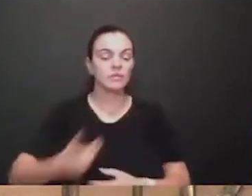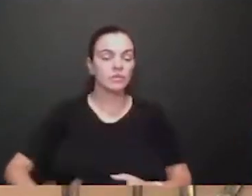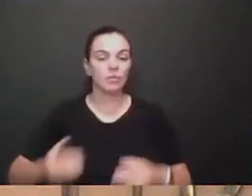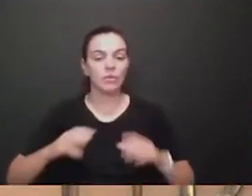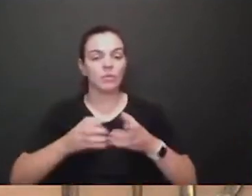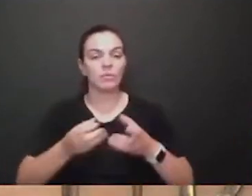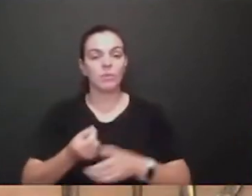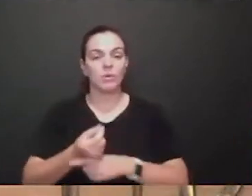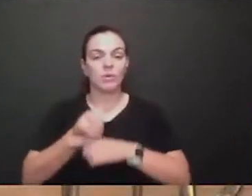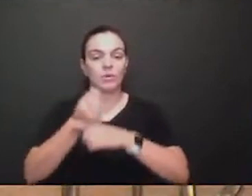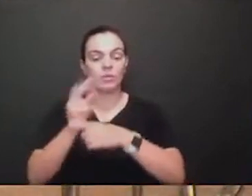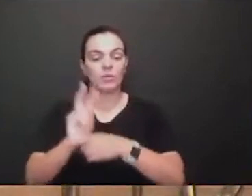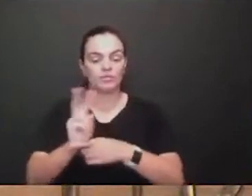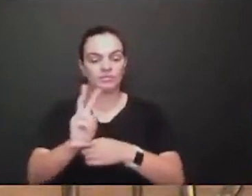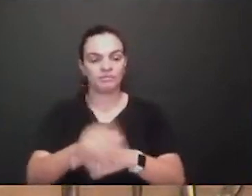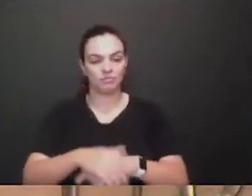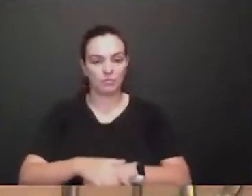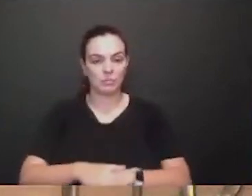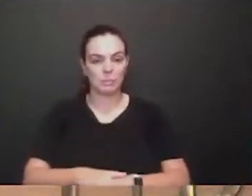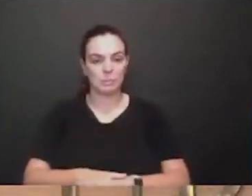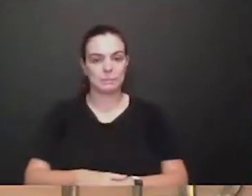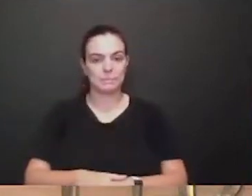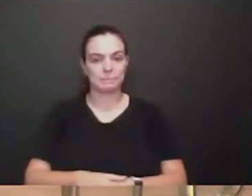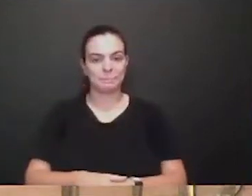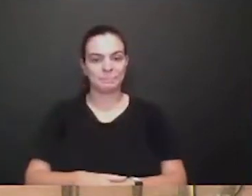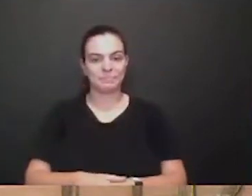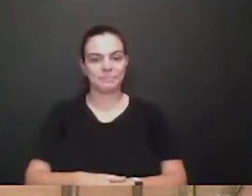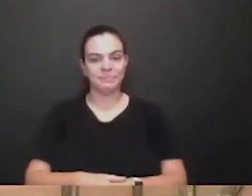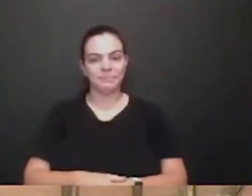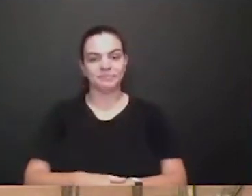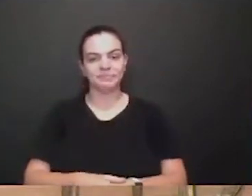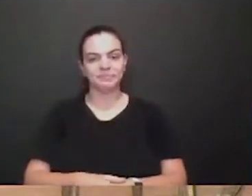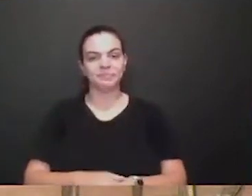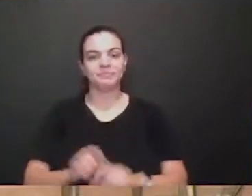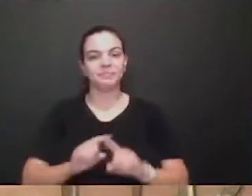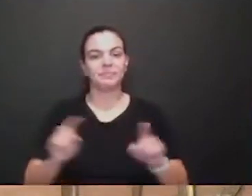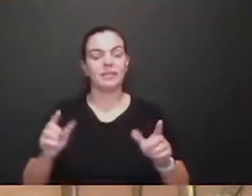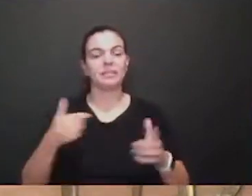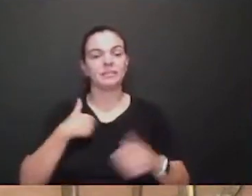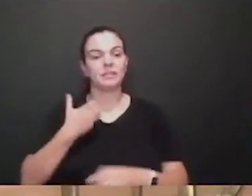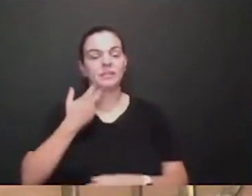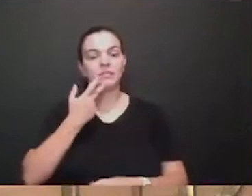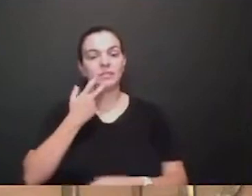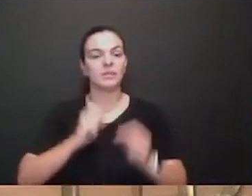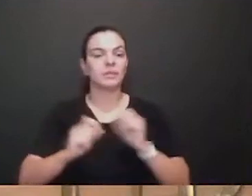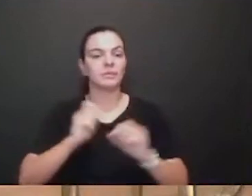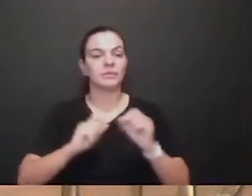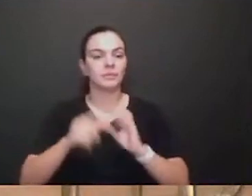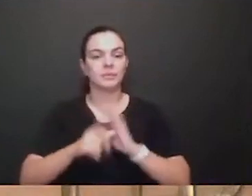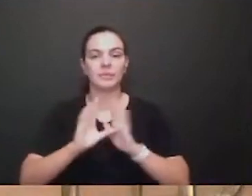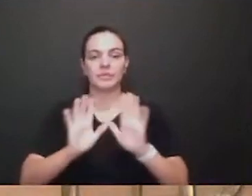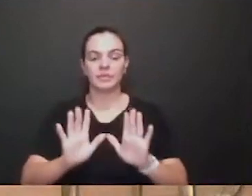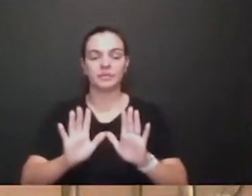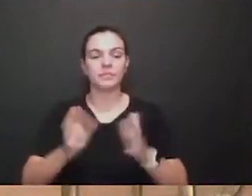Economia, Finanças e Fiscalização. Mas antes disso, eu quero fazer uma observação e também um